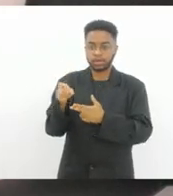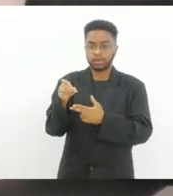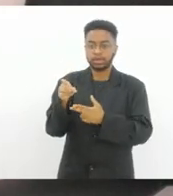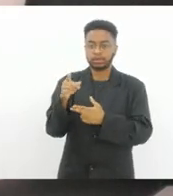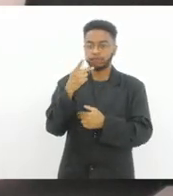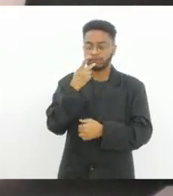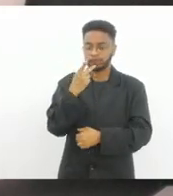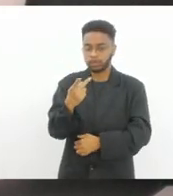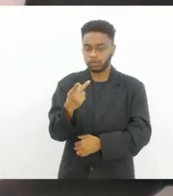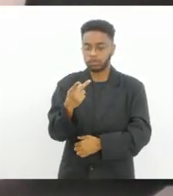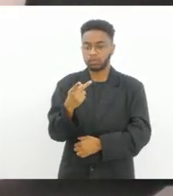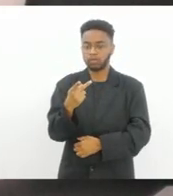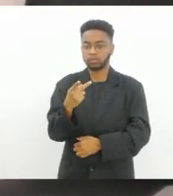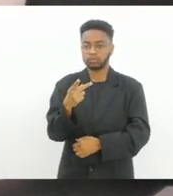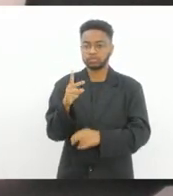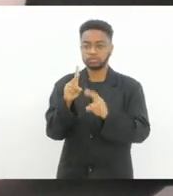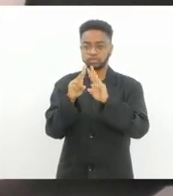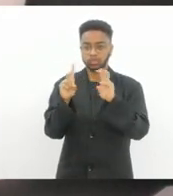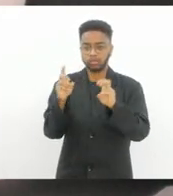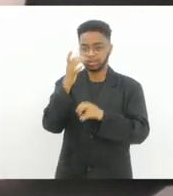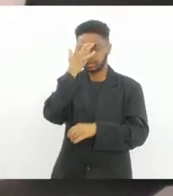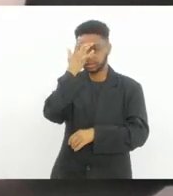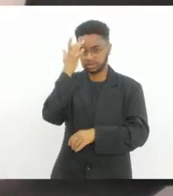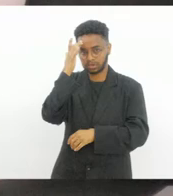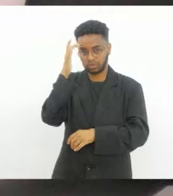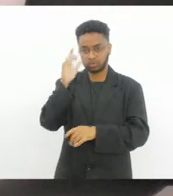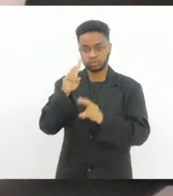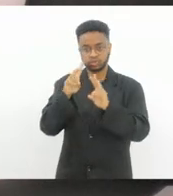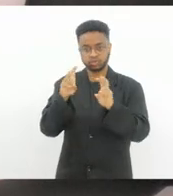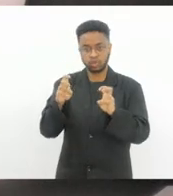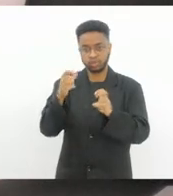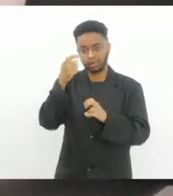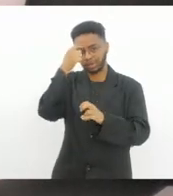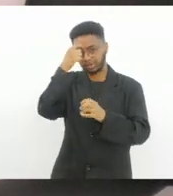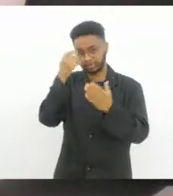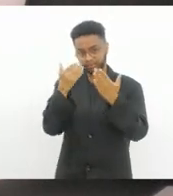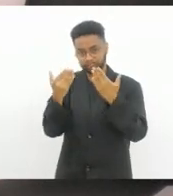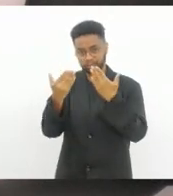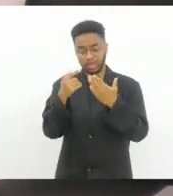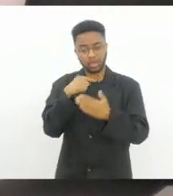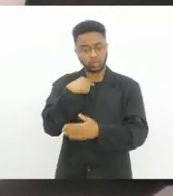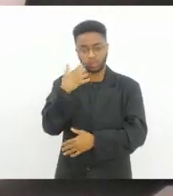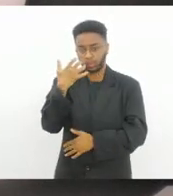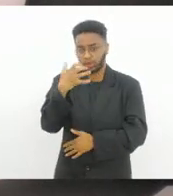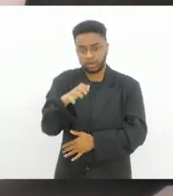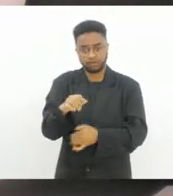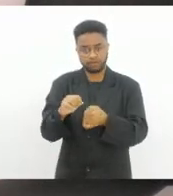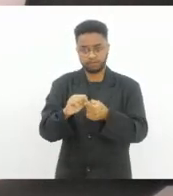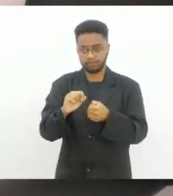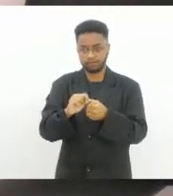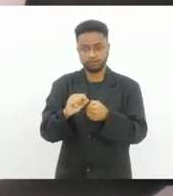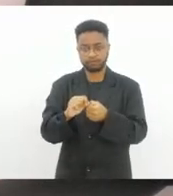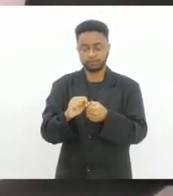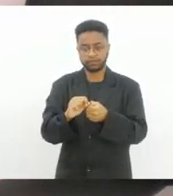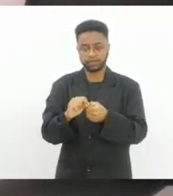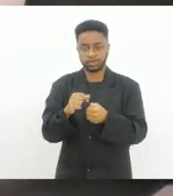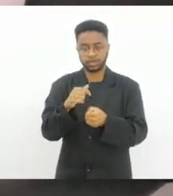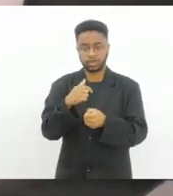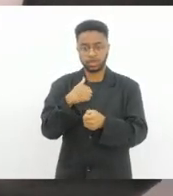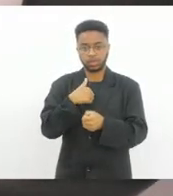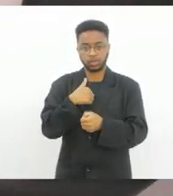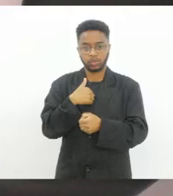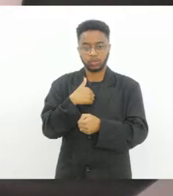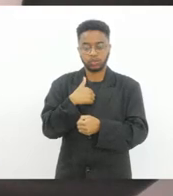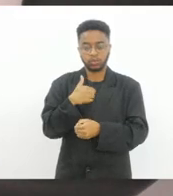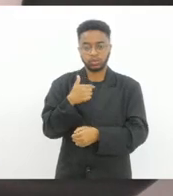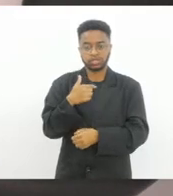aqui disse, sobre a questão mental, psicológica. Era tudo, era algo que eu não queria mais fazer, sabe? Eu não tinha mais,